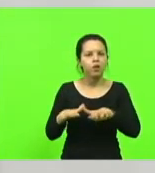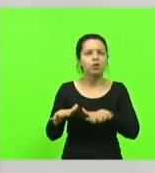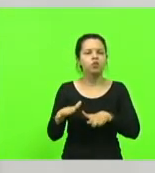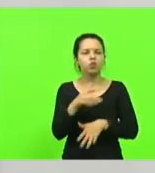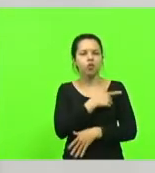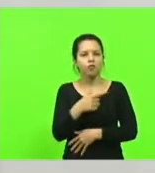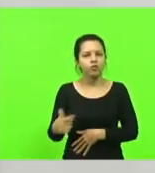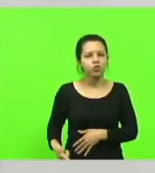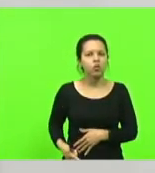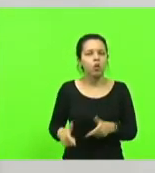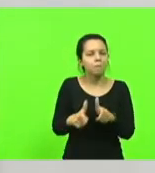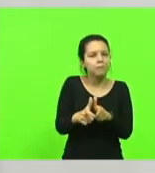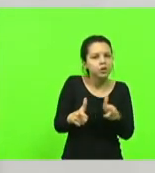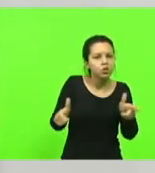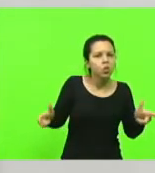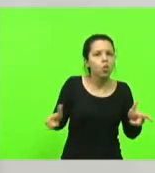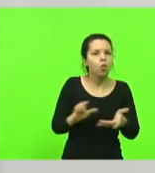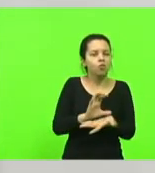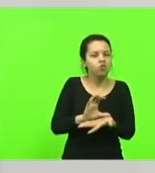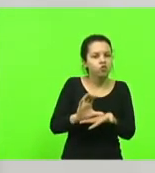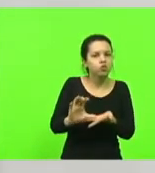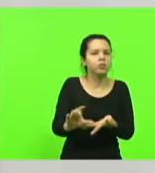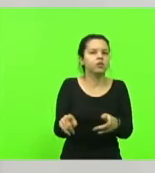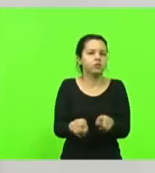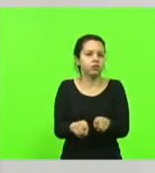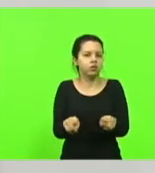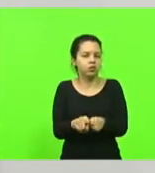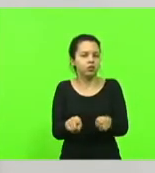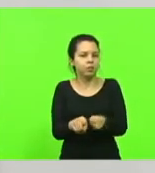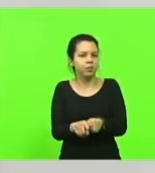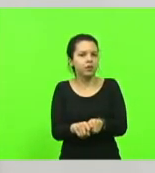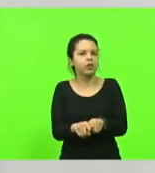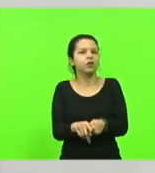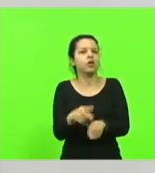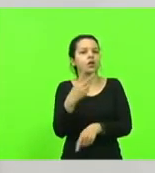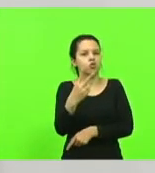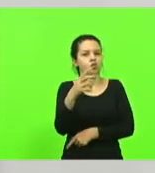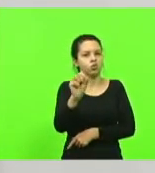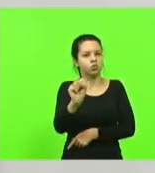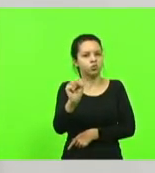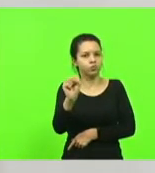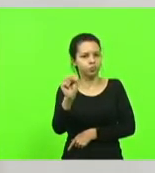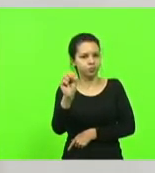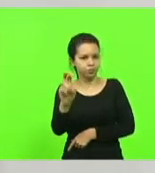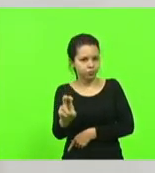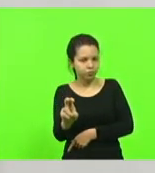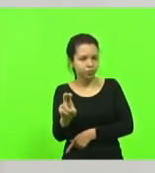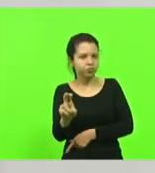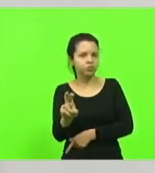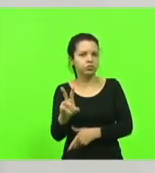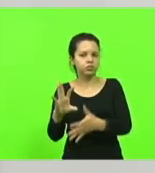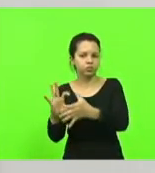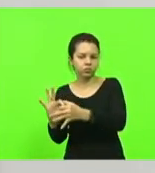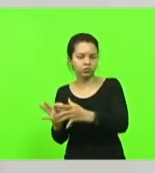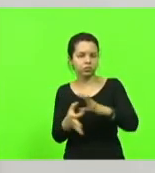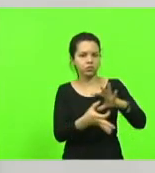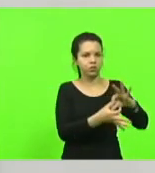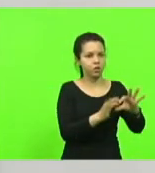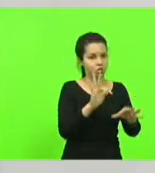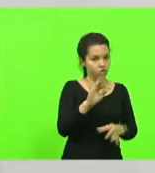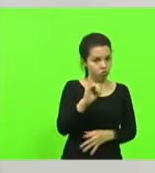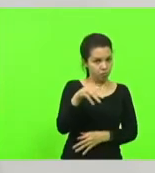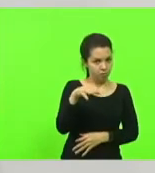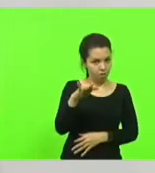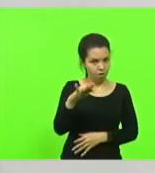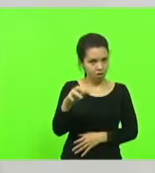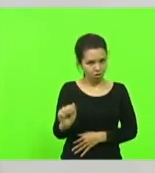esse investimento. E, por fim, a 285, para fazer a ligação lá de Timbé do Sul com o Rio Grande do